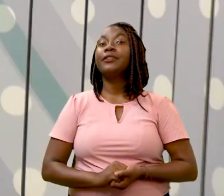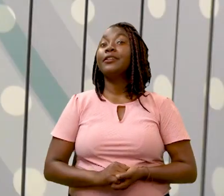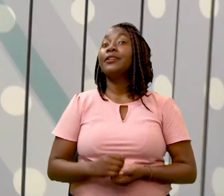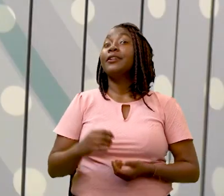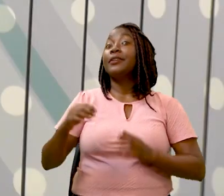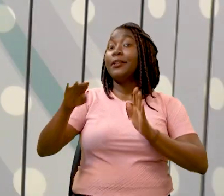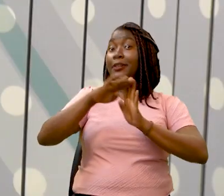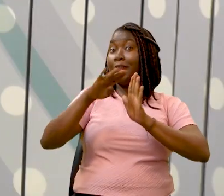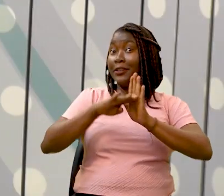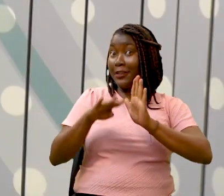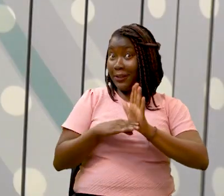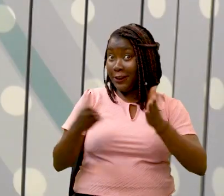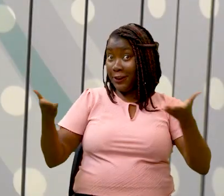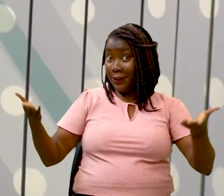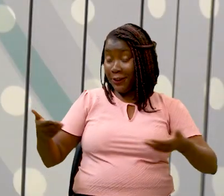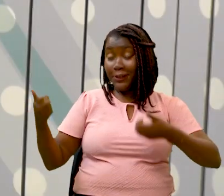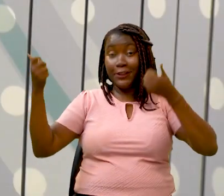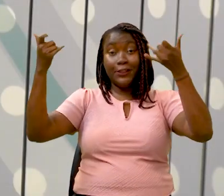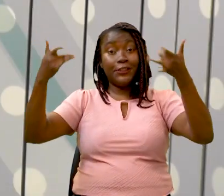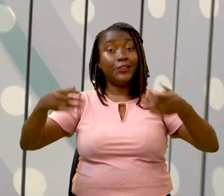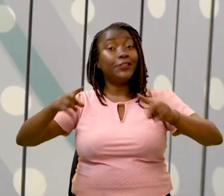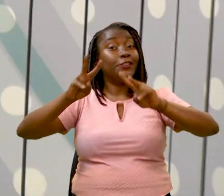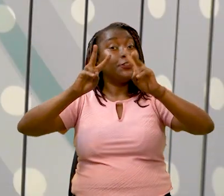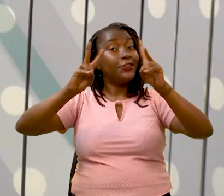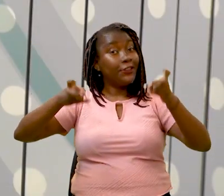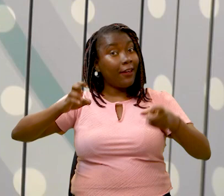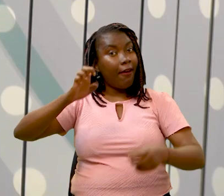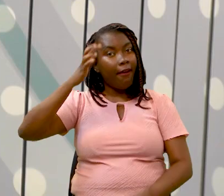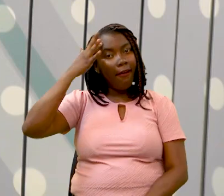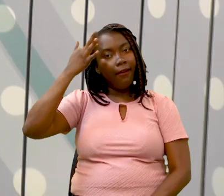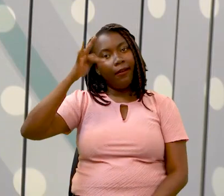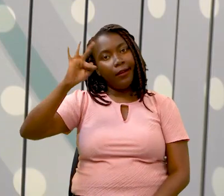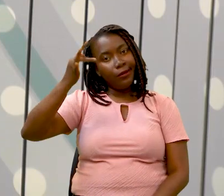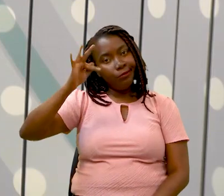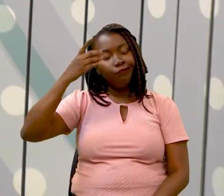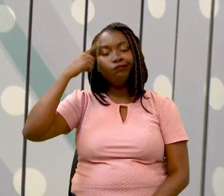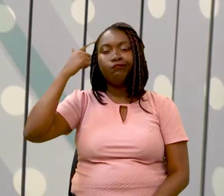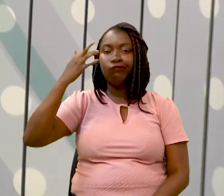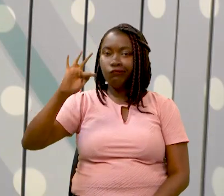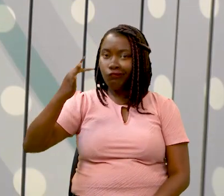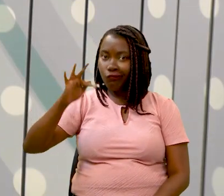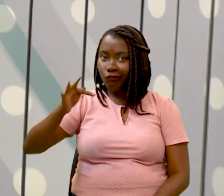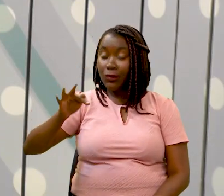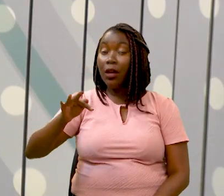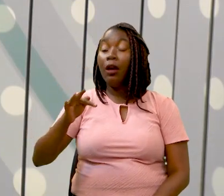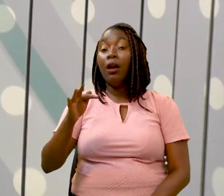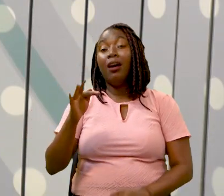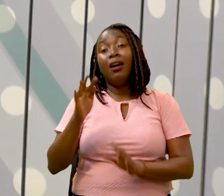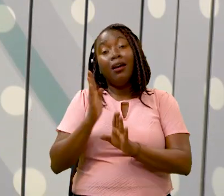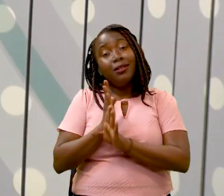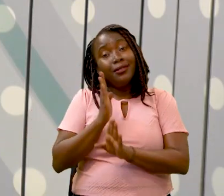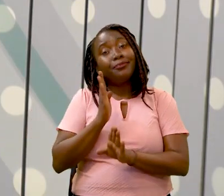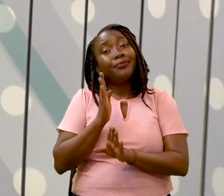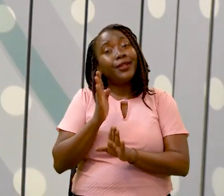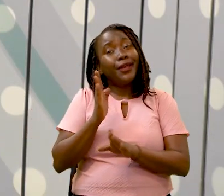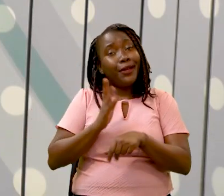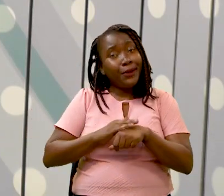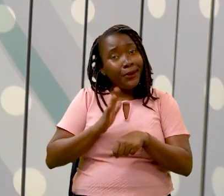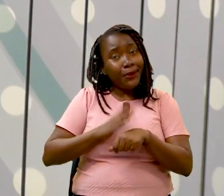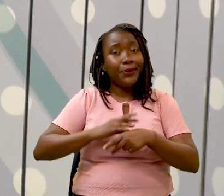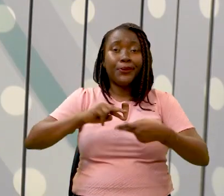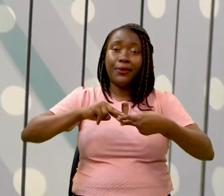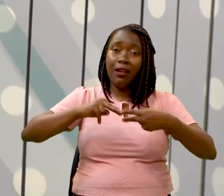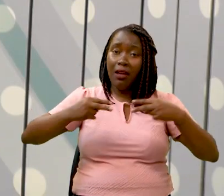Nosso programa de hoje nós estamos falando sobre enxaqueca e dores de cabeça. E embora seja uma doença